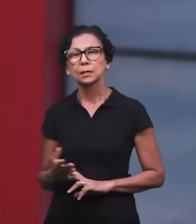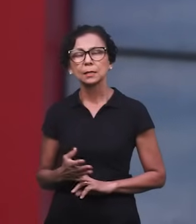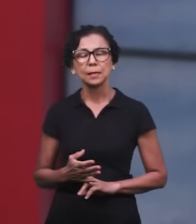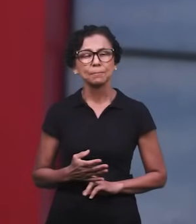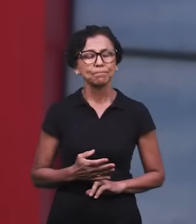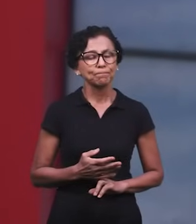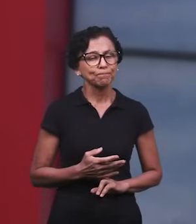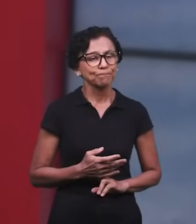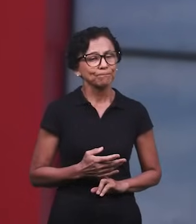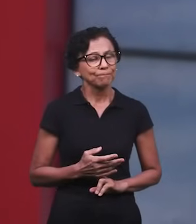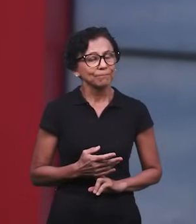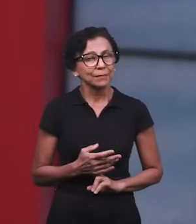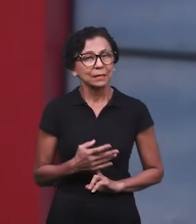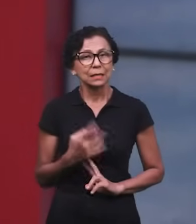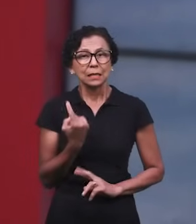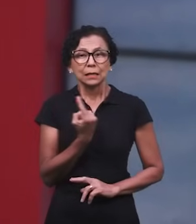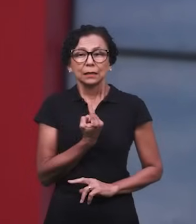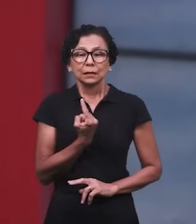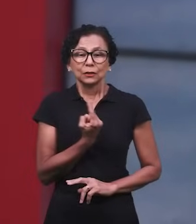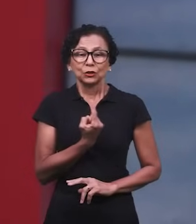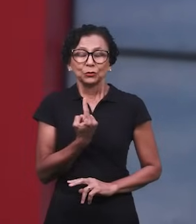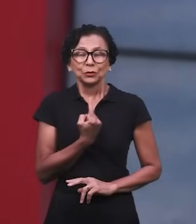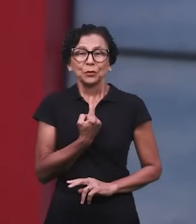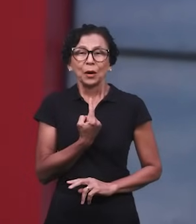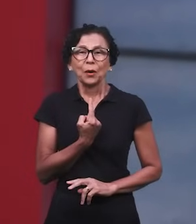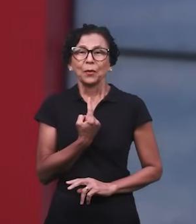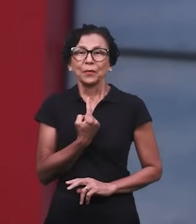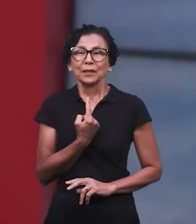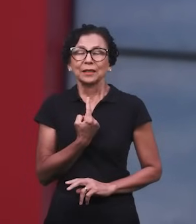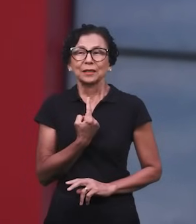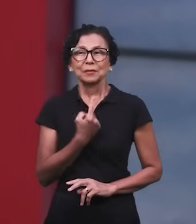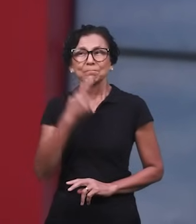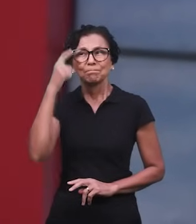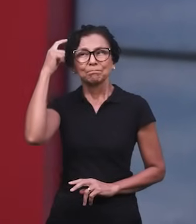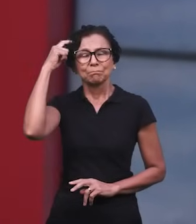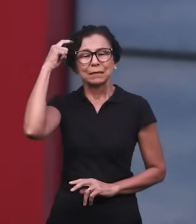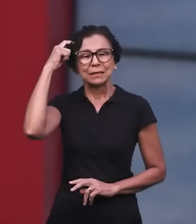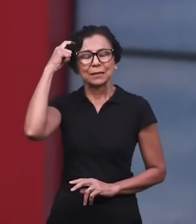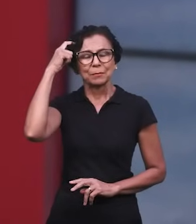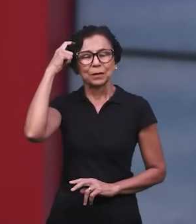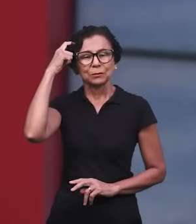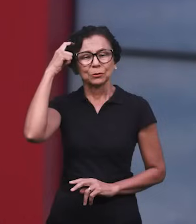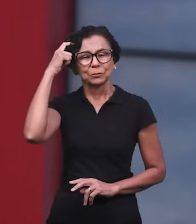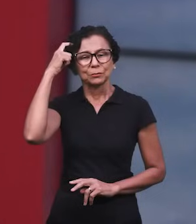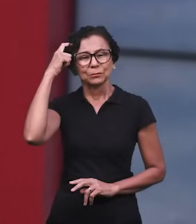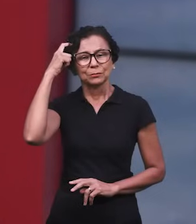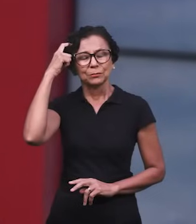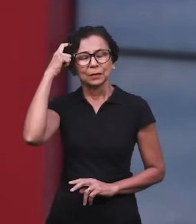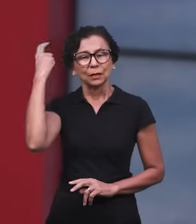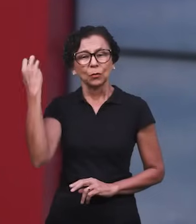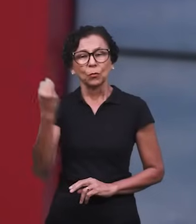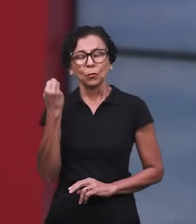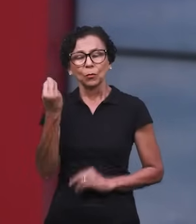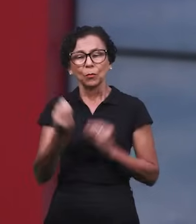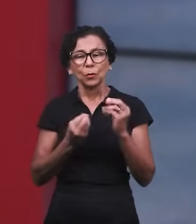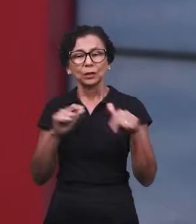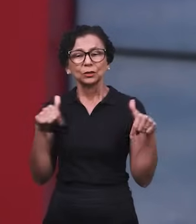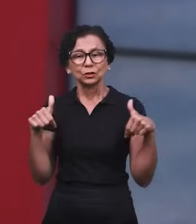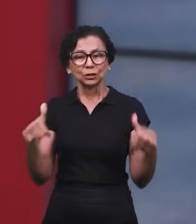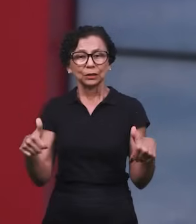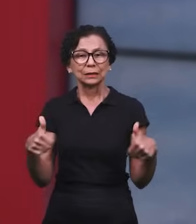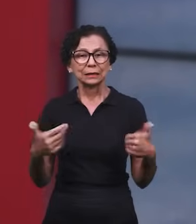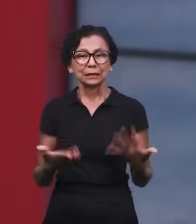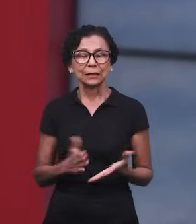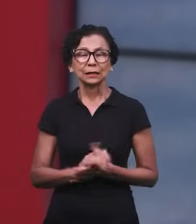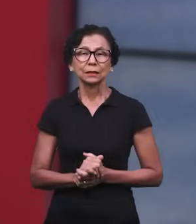pouco estimulado. E quando o estudante tem que pensar por si mesmo na universidade, ele tem uma